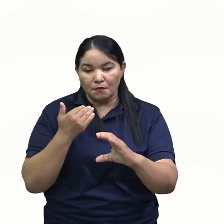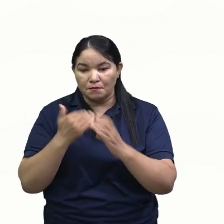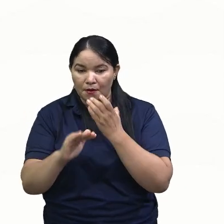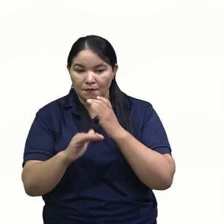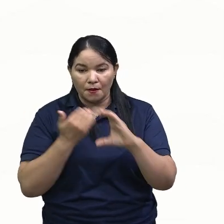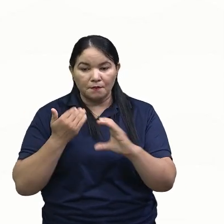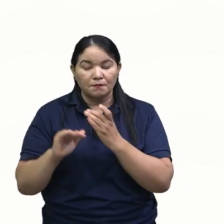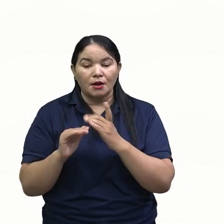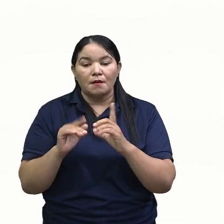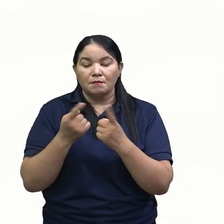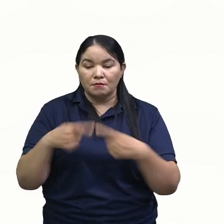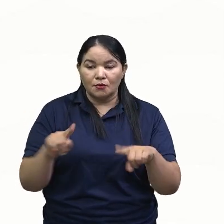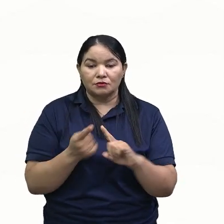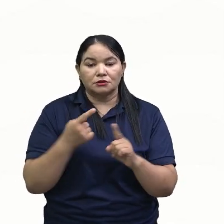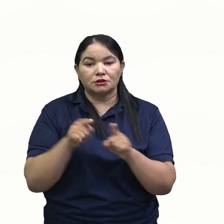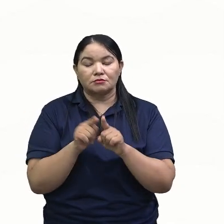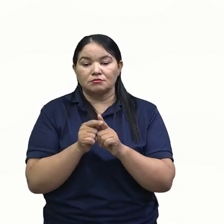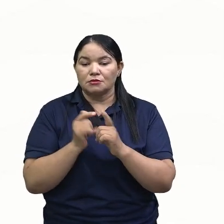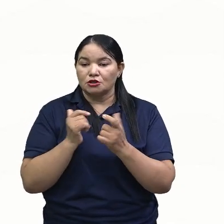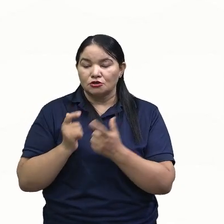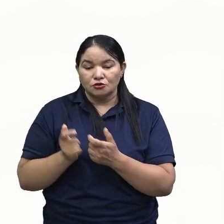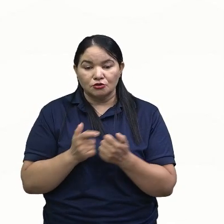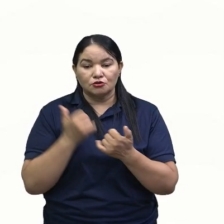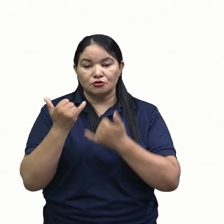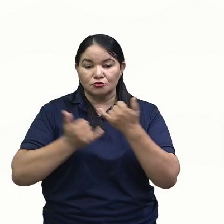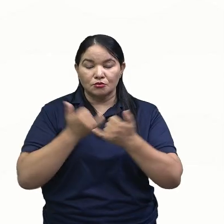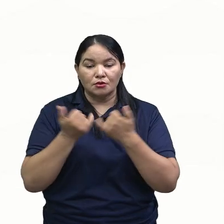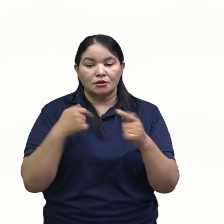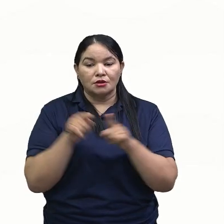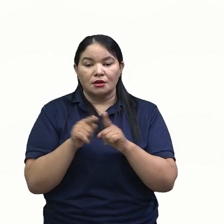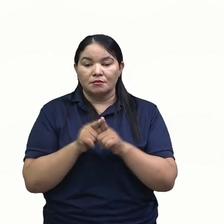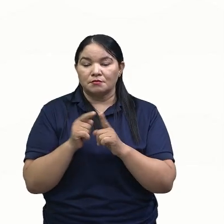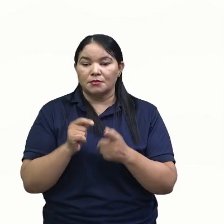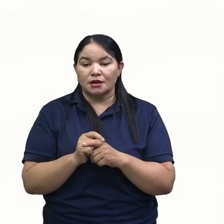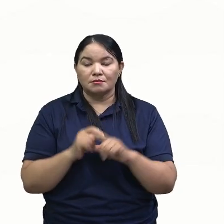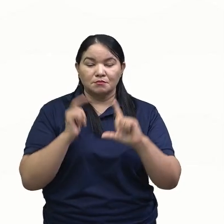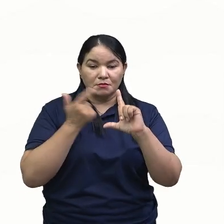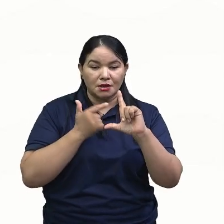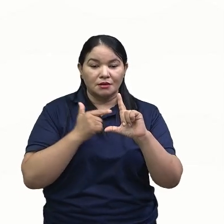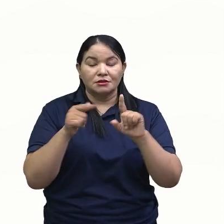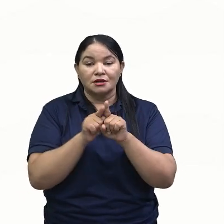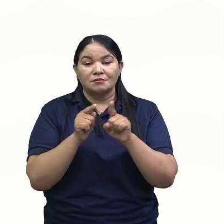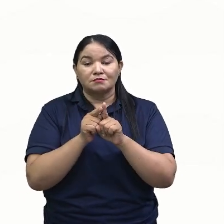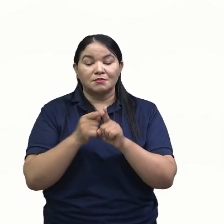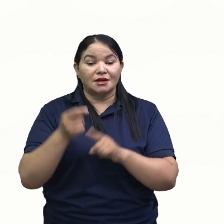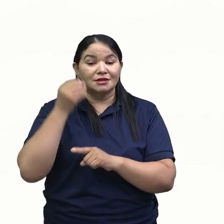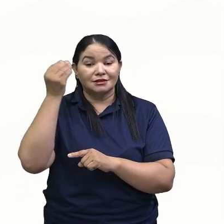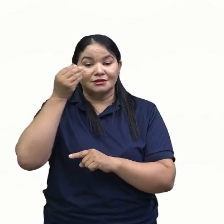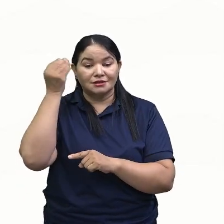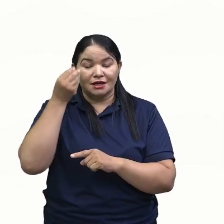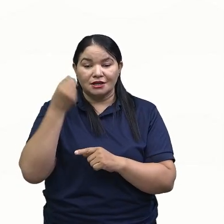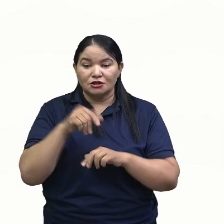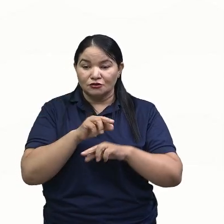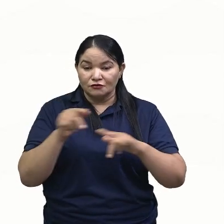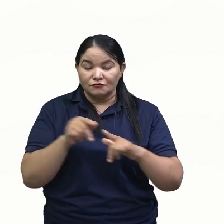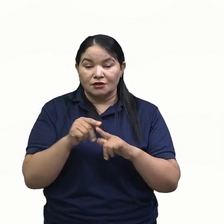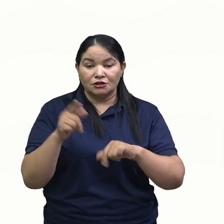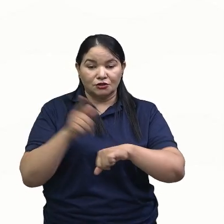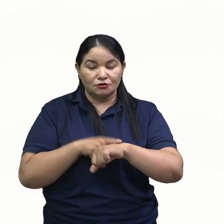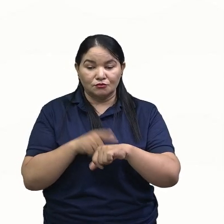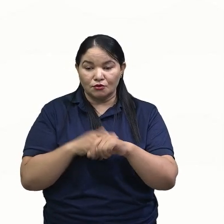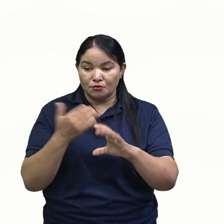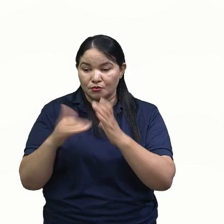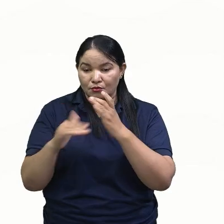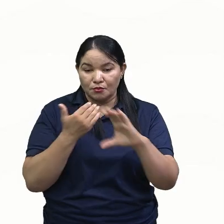músicas, compartilham jogos, memes e ideias em tempo real, criando novas